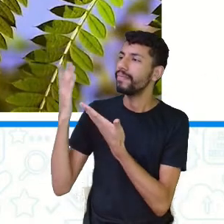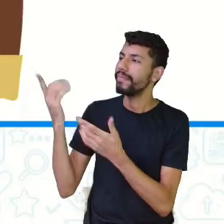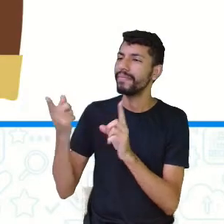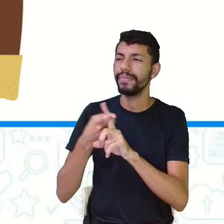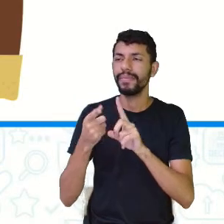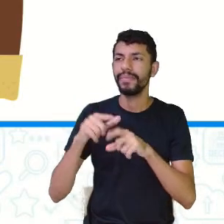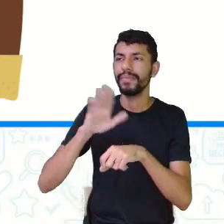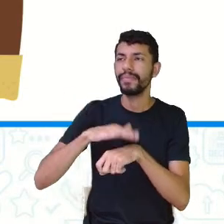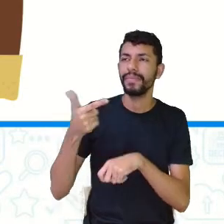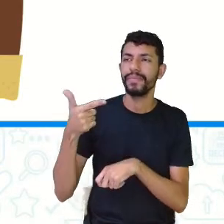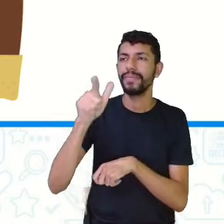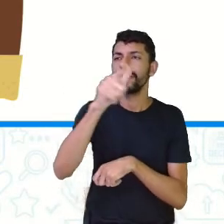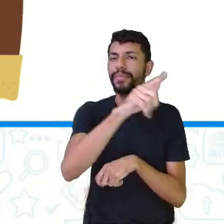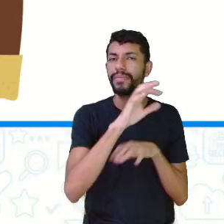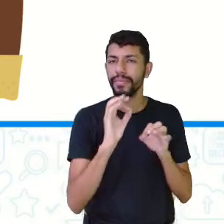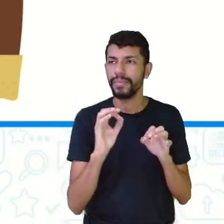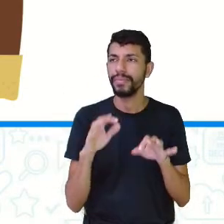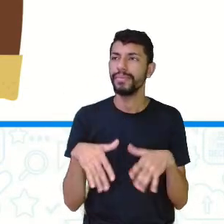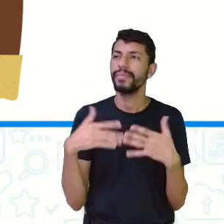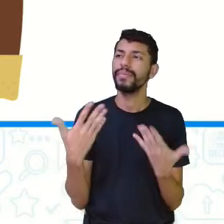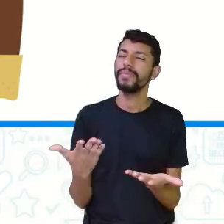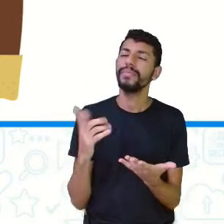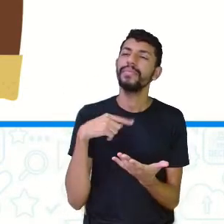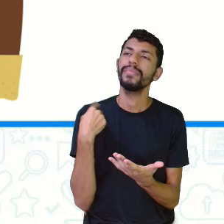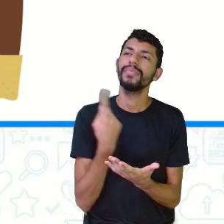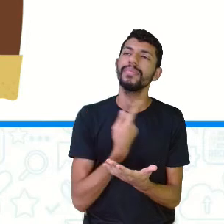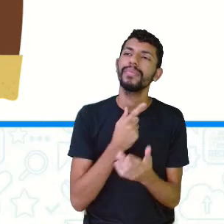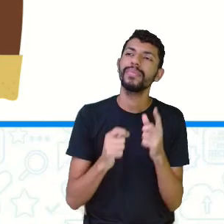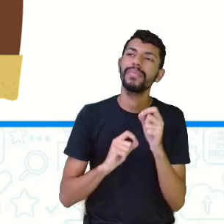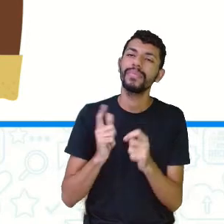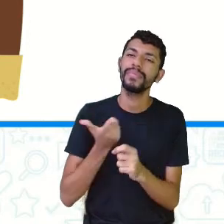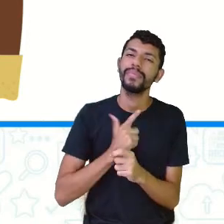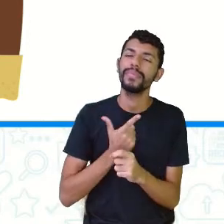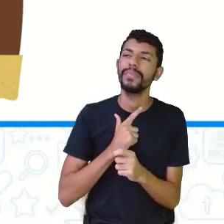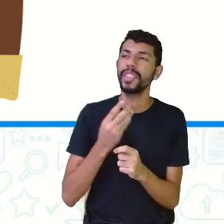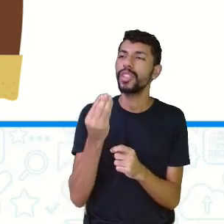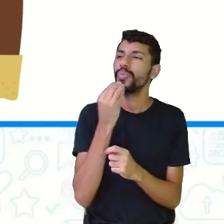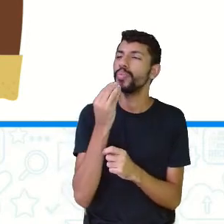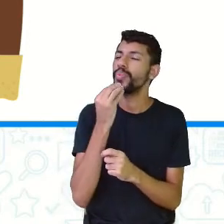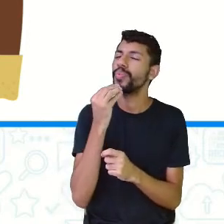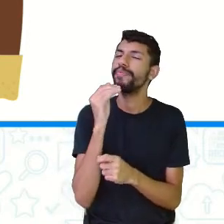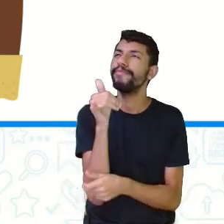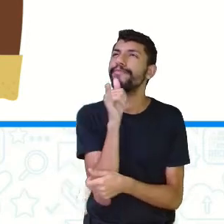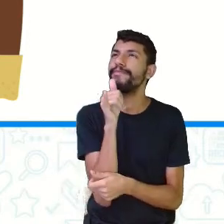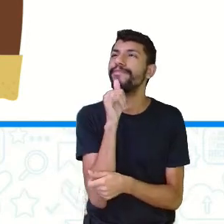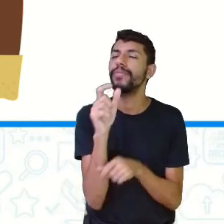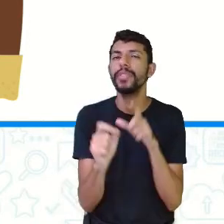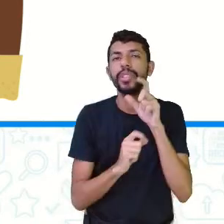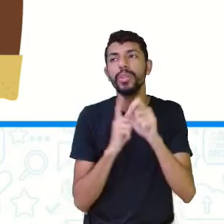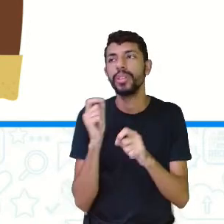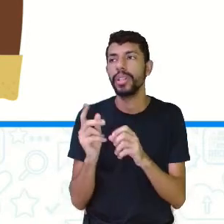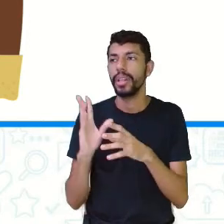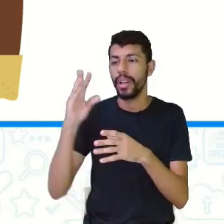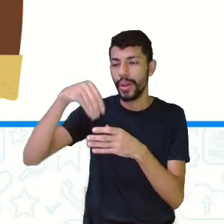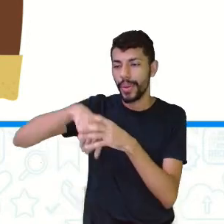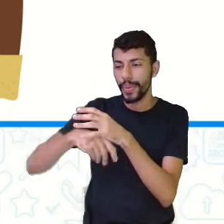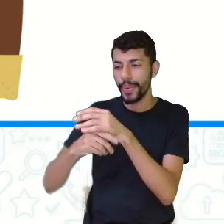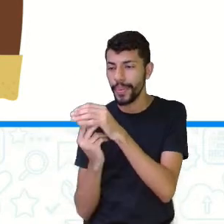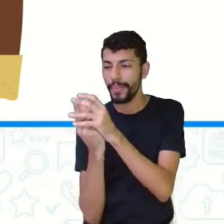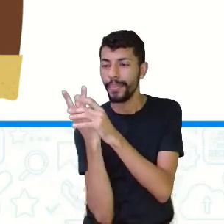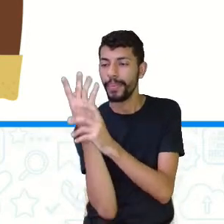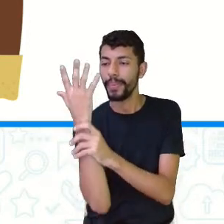mais outras, tem sim. Quando nós temos a oportunidade, por exemplo, de plantar uma